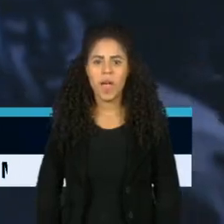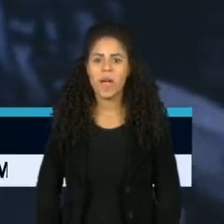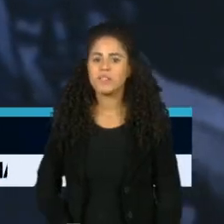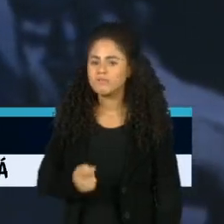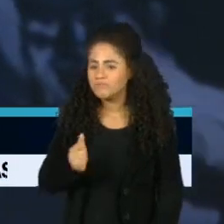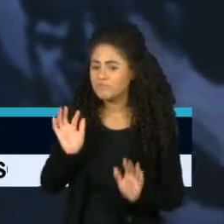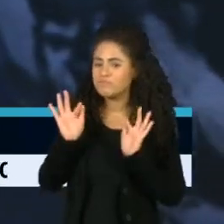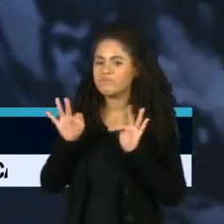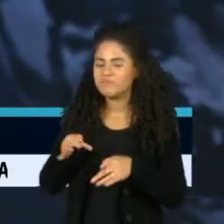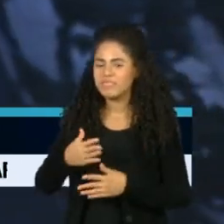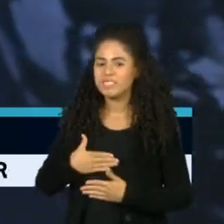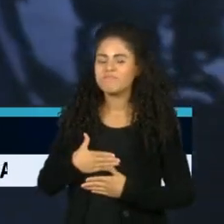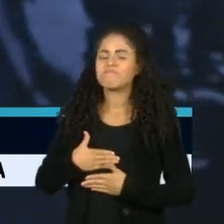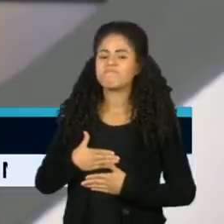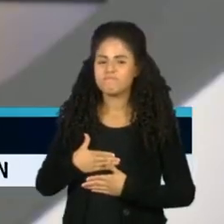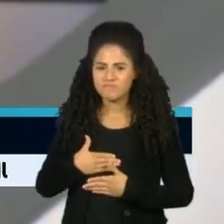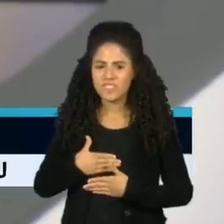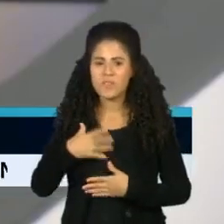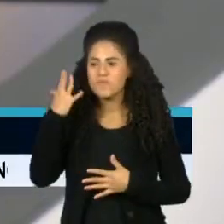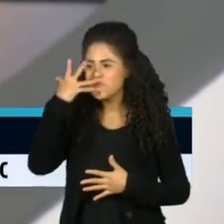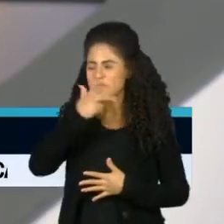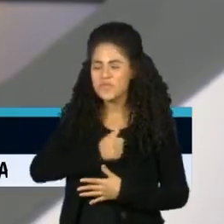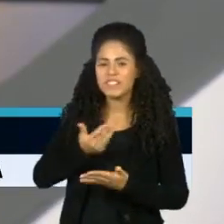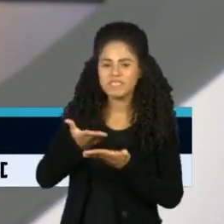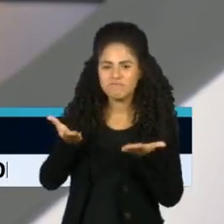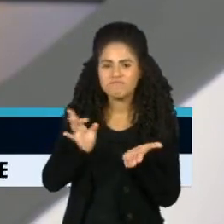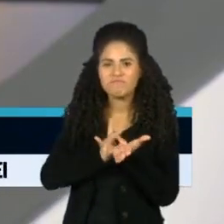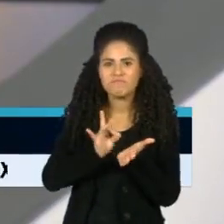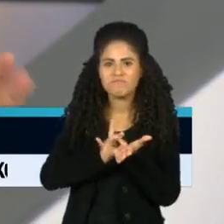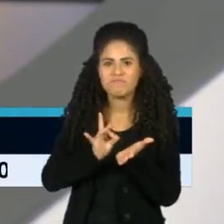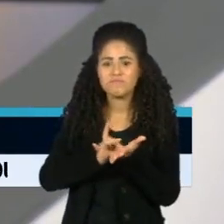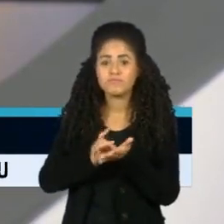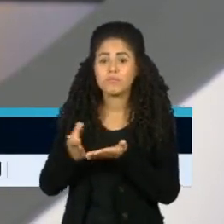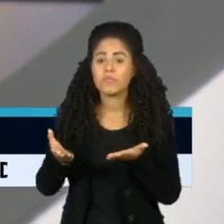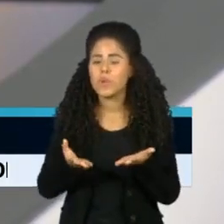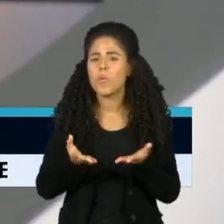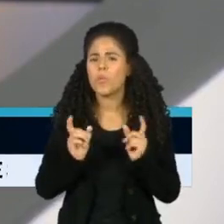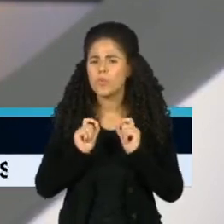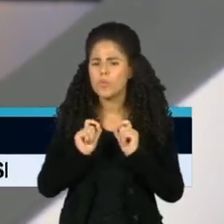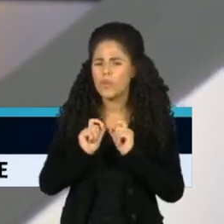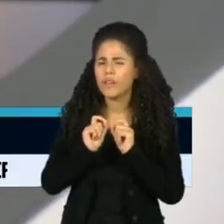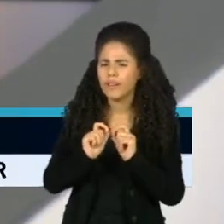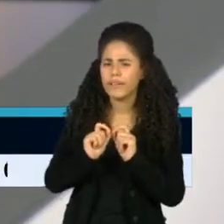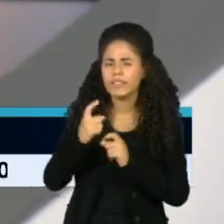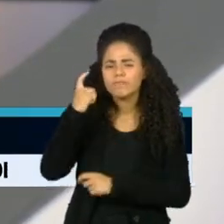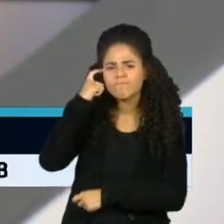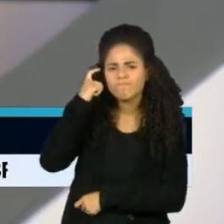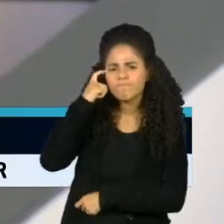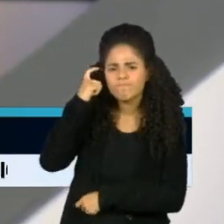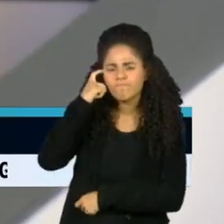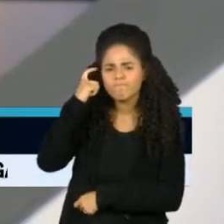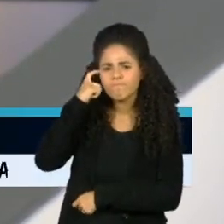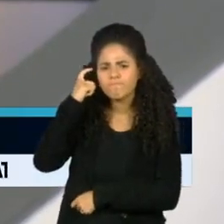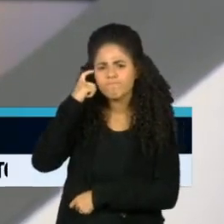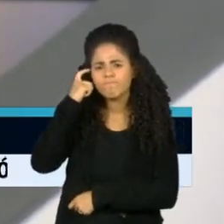daí com respirinho, não é verdade? É, muito bom, mas veja, tem uma questão aí que é uma questão talvez um